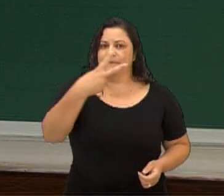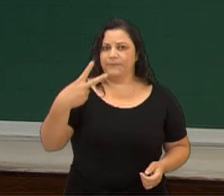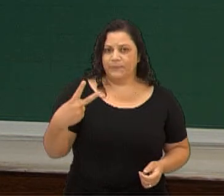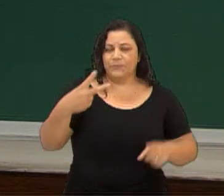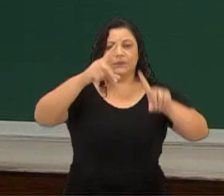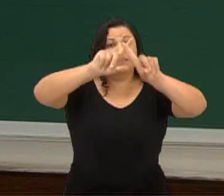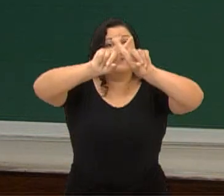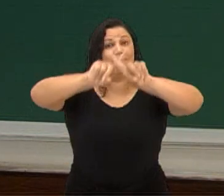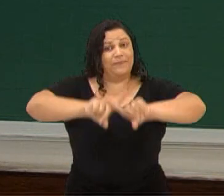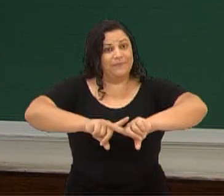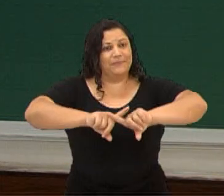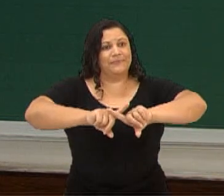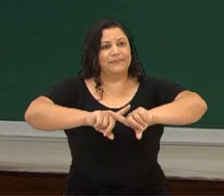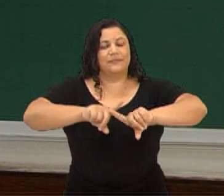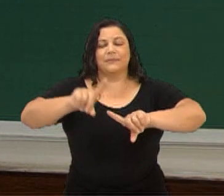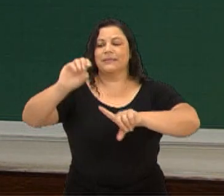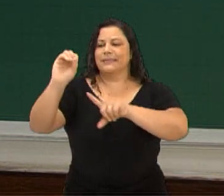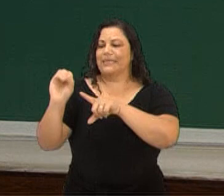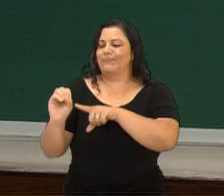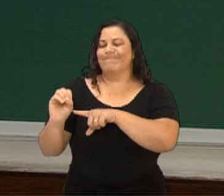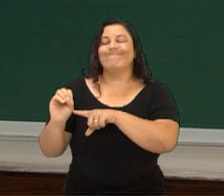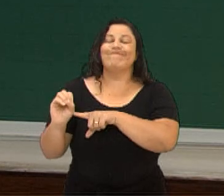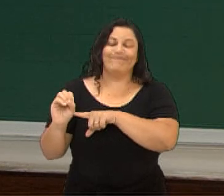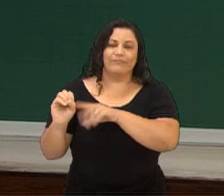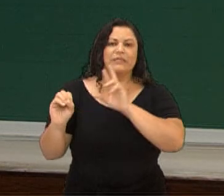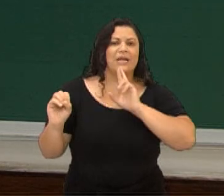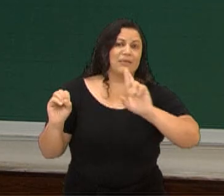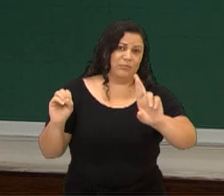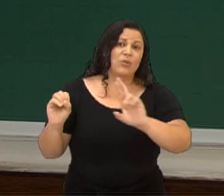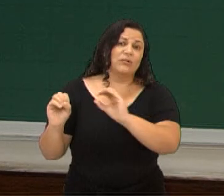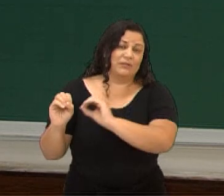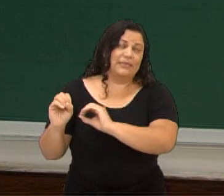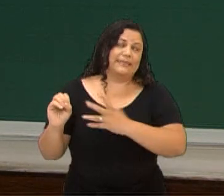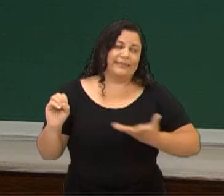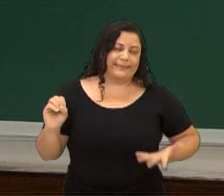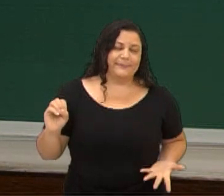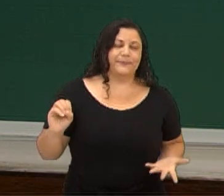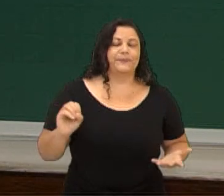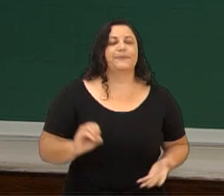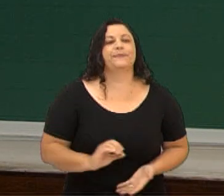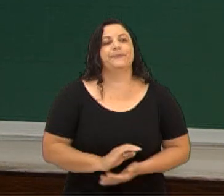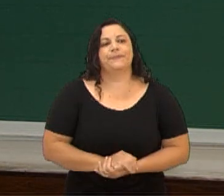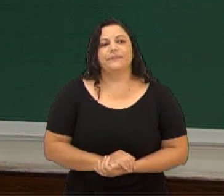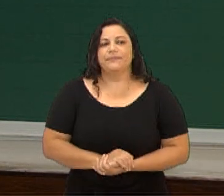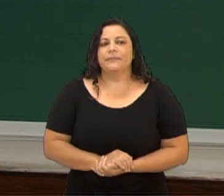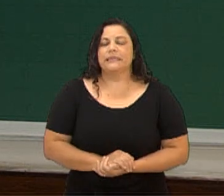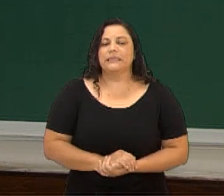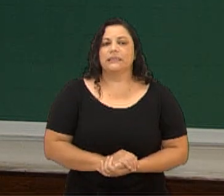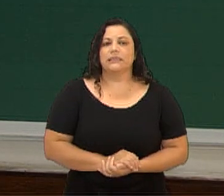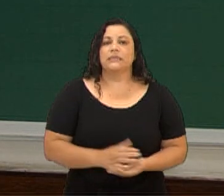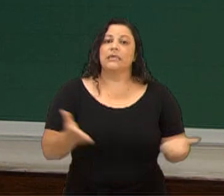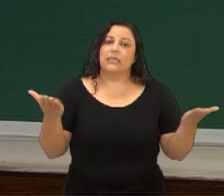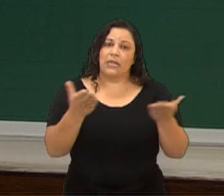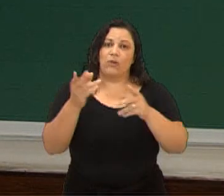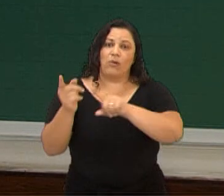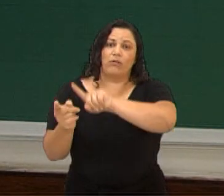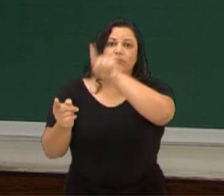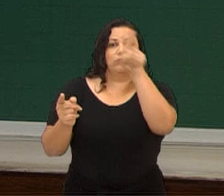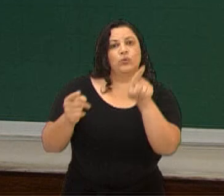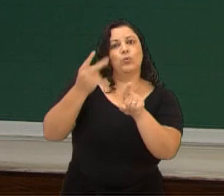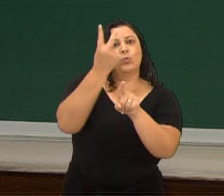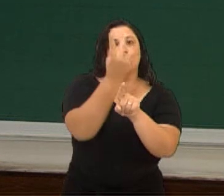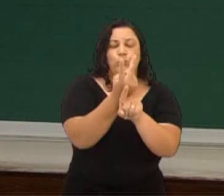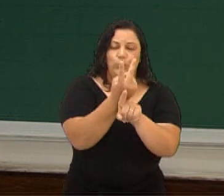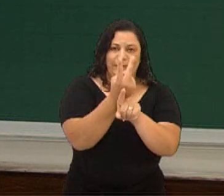32 e multiplicasse por zero, ele ia dar zero. Então, fica o zero ali parado. E aqui a gente começa na segunda casa, porque eu